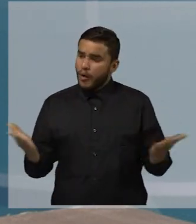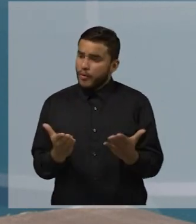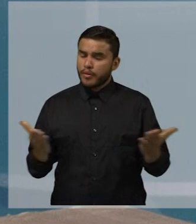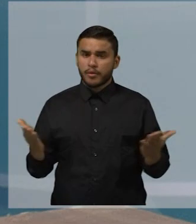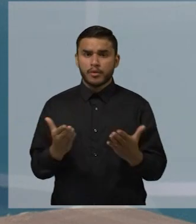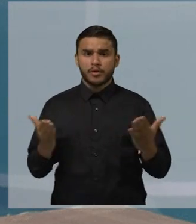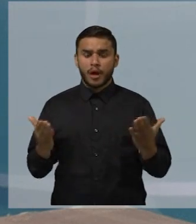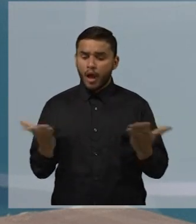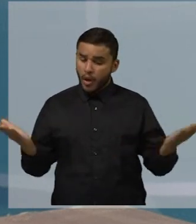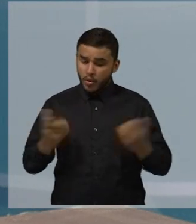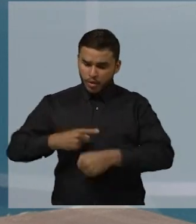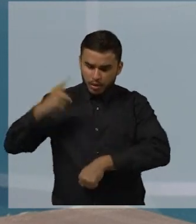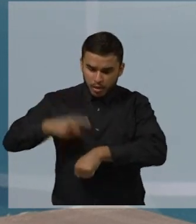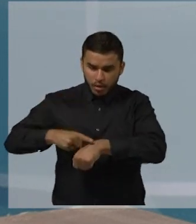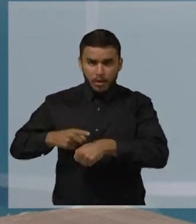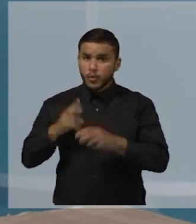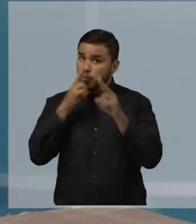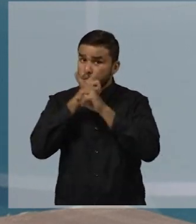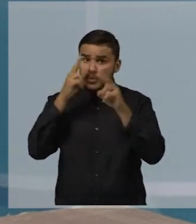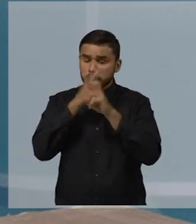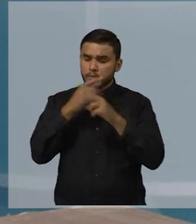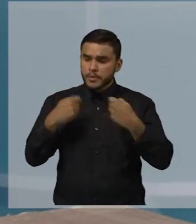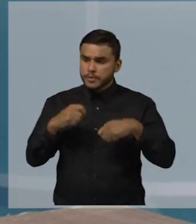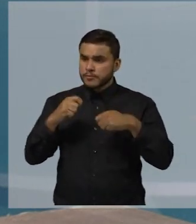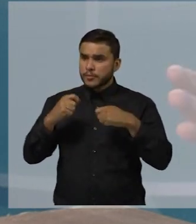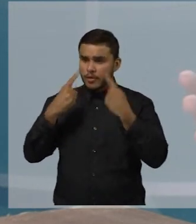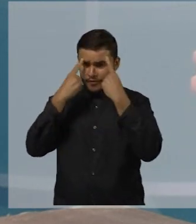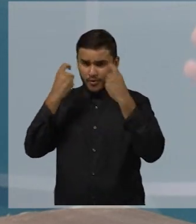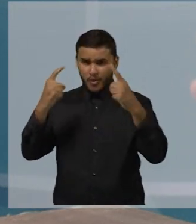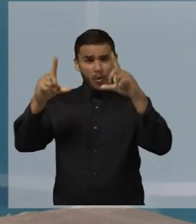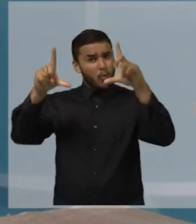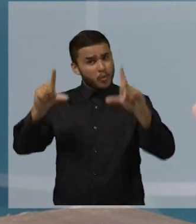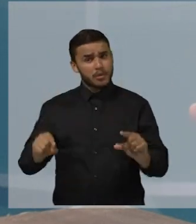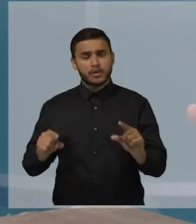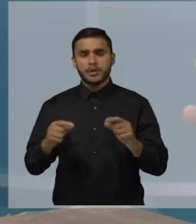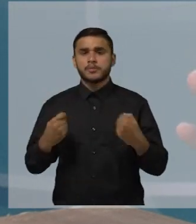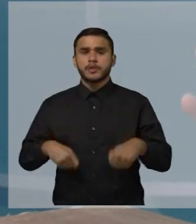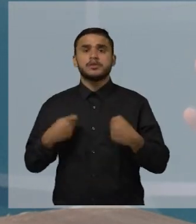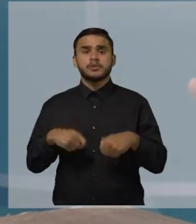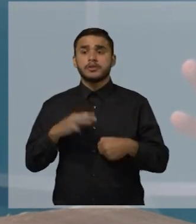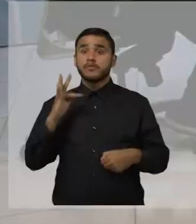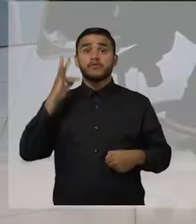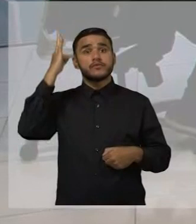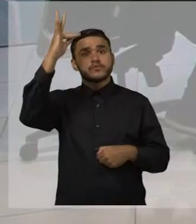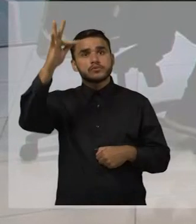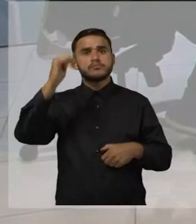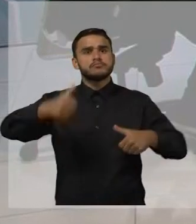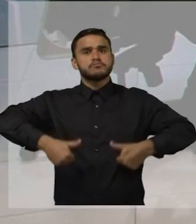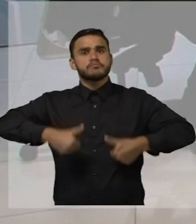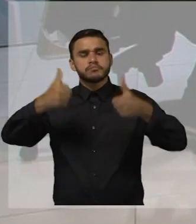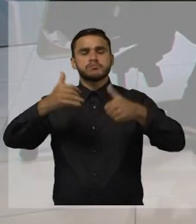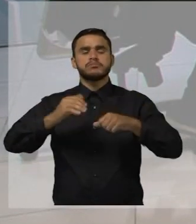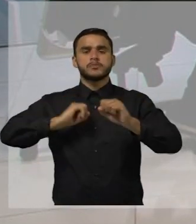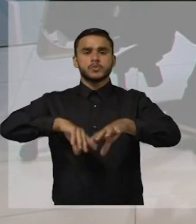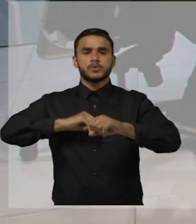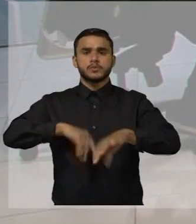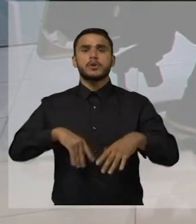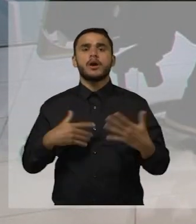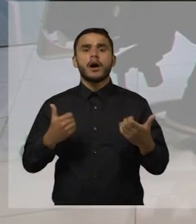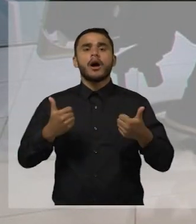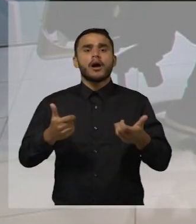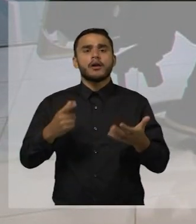médio prazo, algumas coisas, para contemporizar um pouco mais